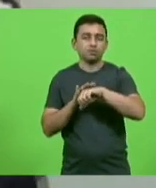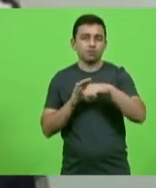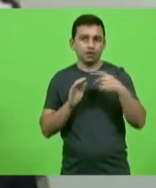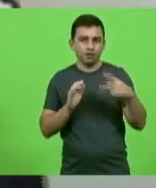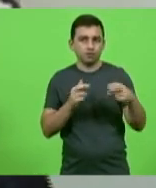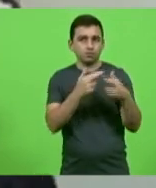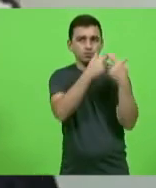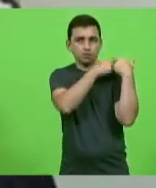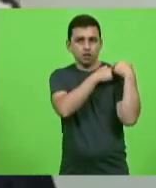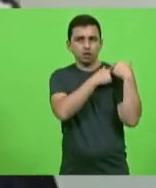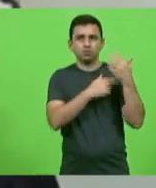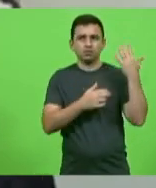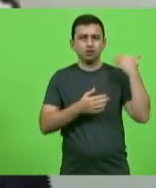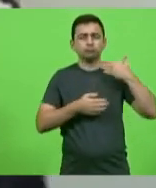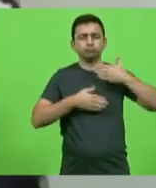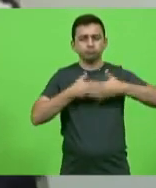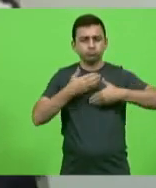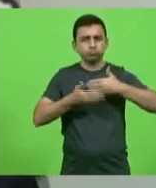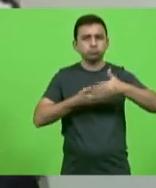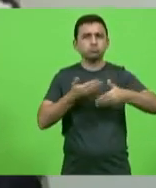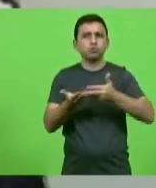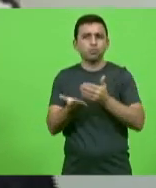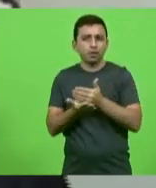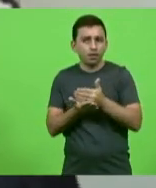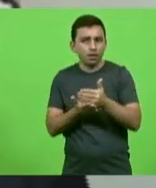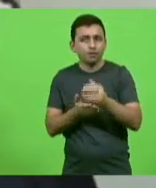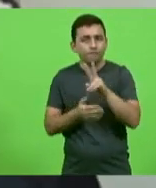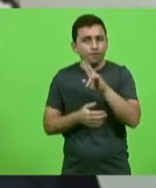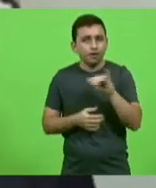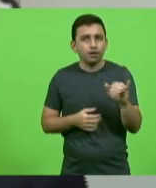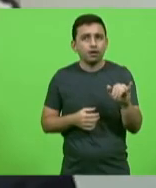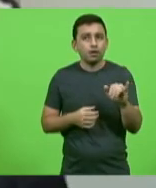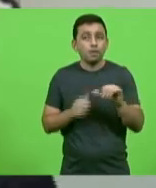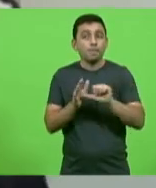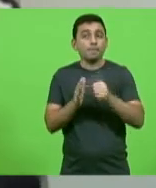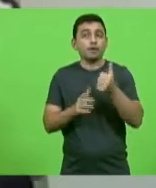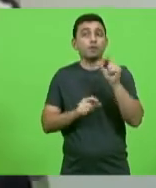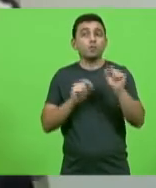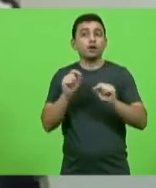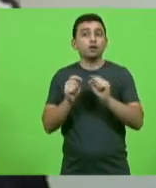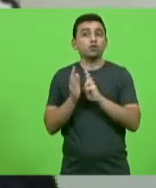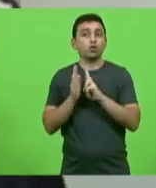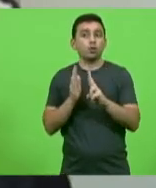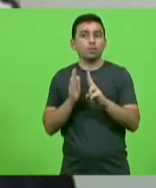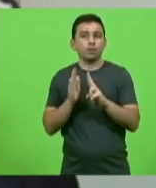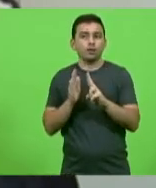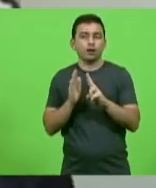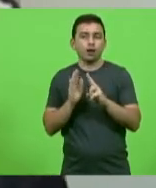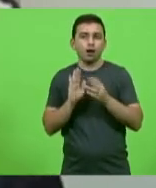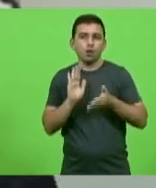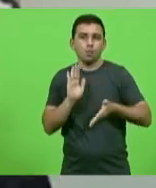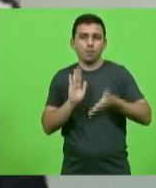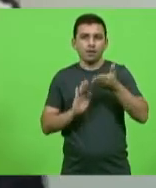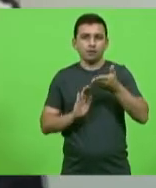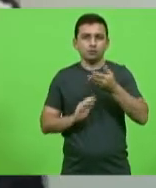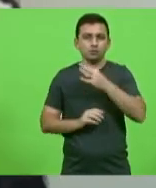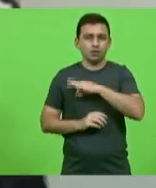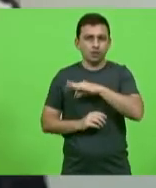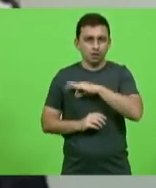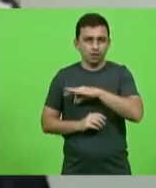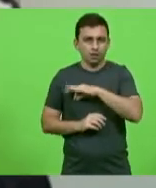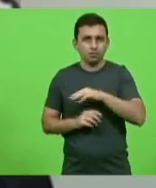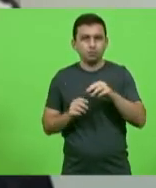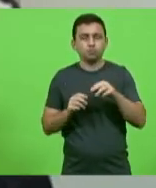estavam em curso ou na iminência de instauração popularmente o primeiro foi denominado de aumento dos Procuradores o